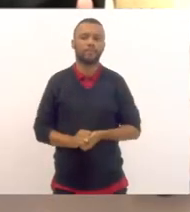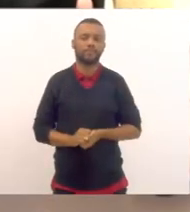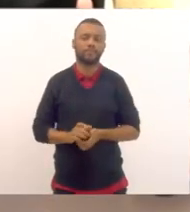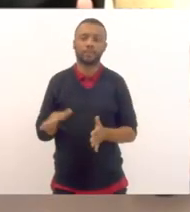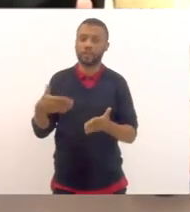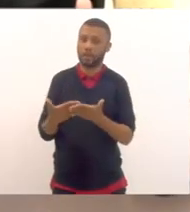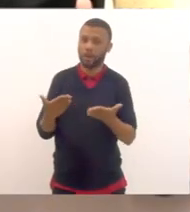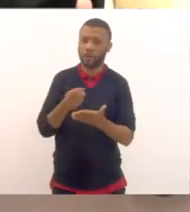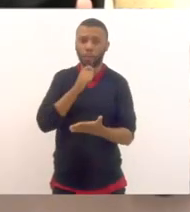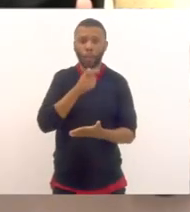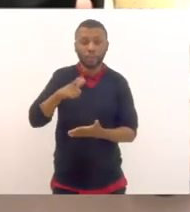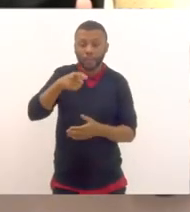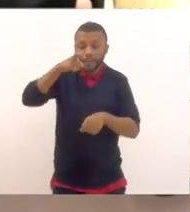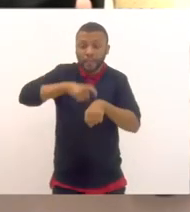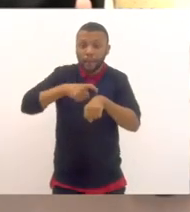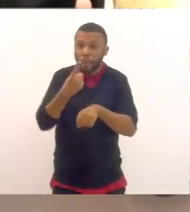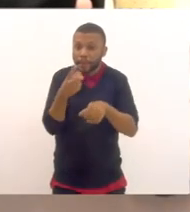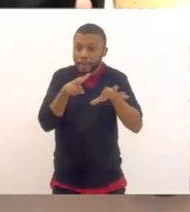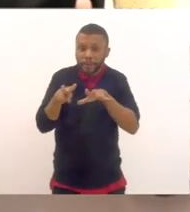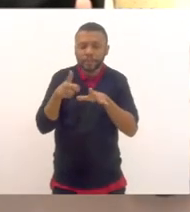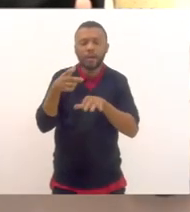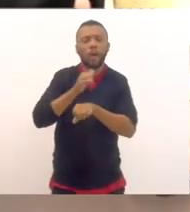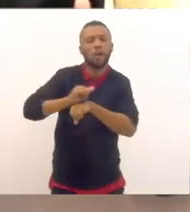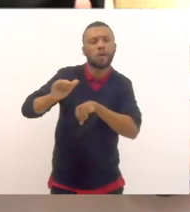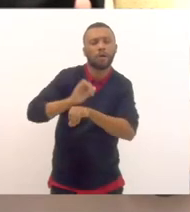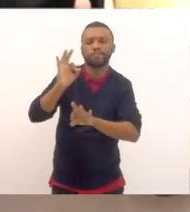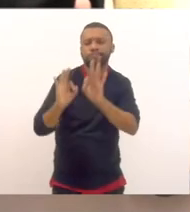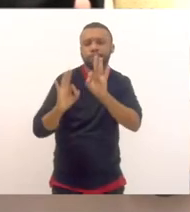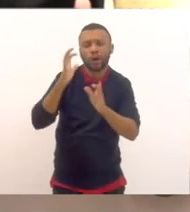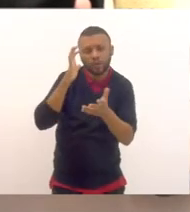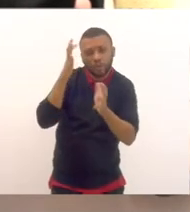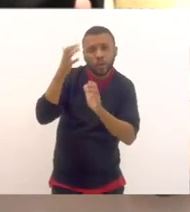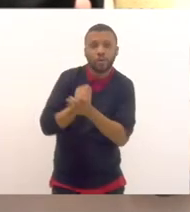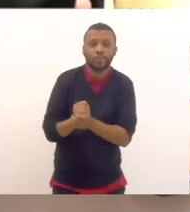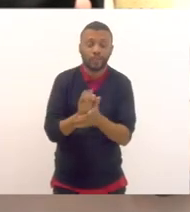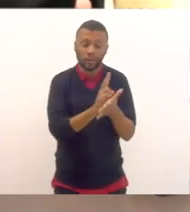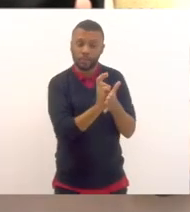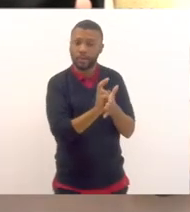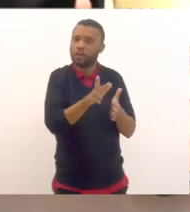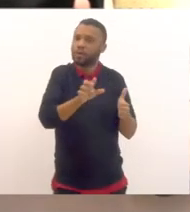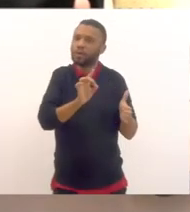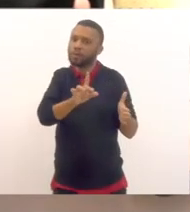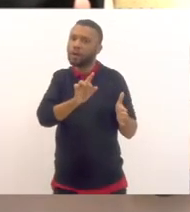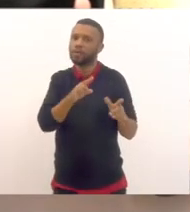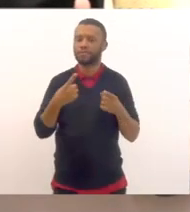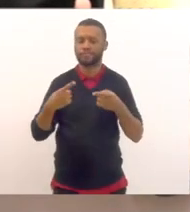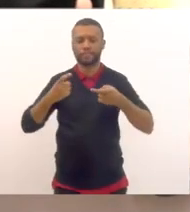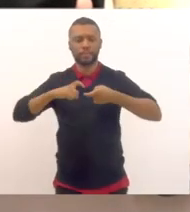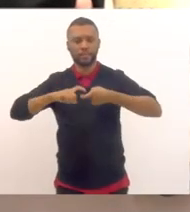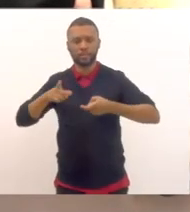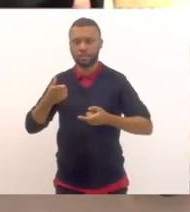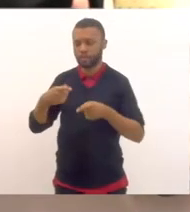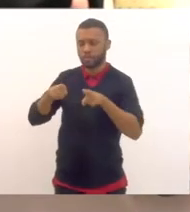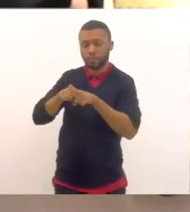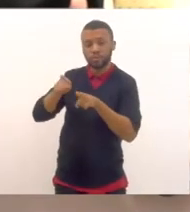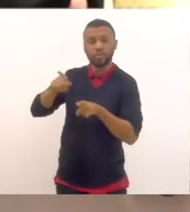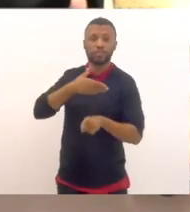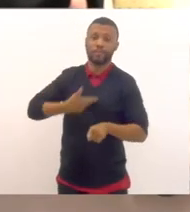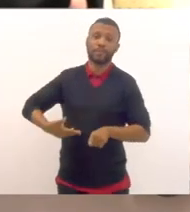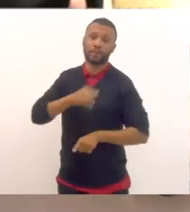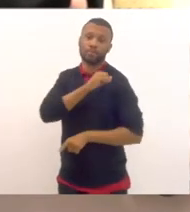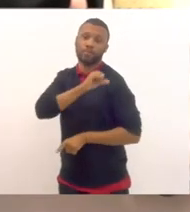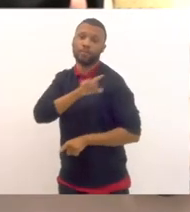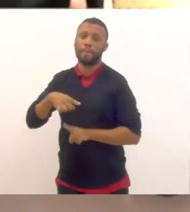nada não deu tempo em uma semana de traçar Soluções o principal supervisão fazer em conjunto com o governo do estado com as secretarias